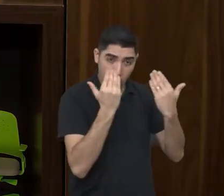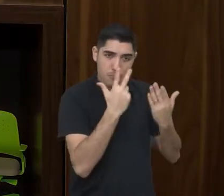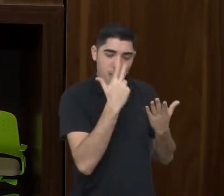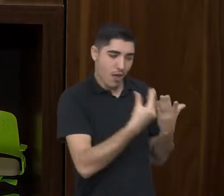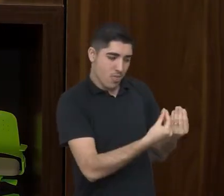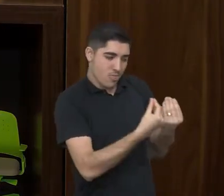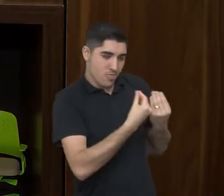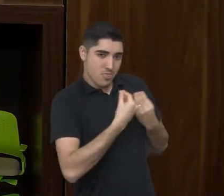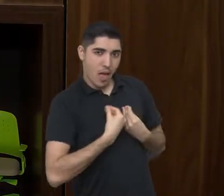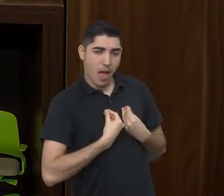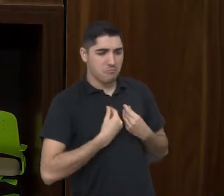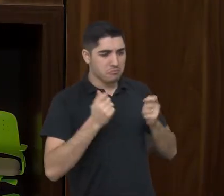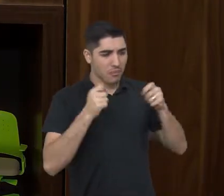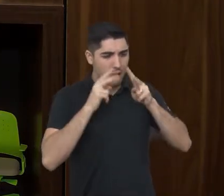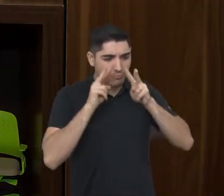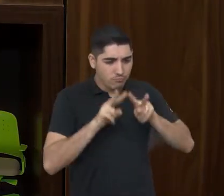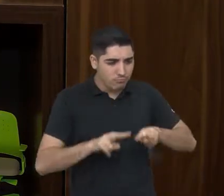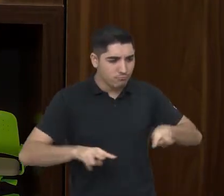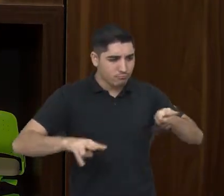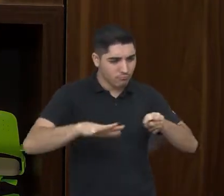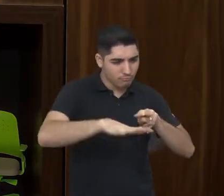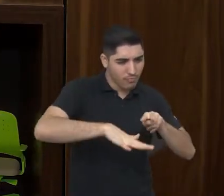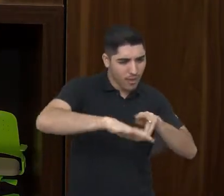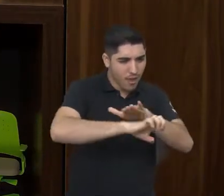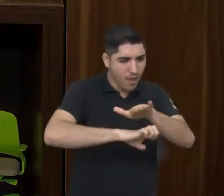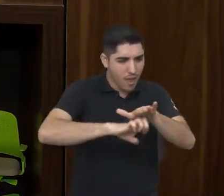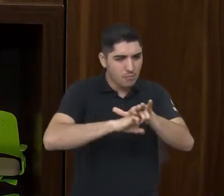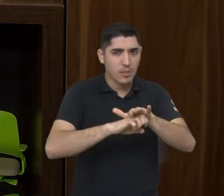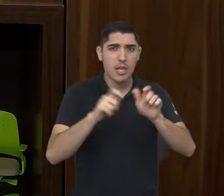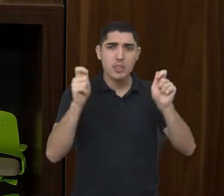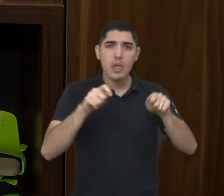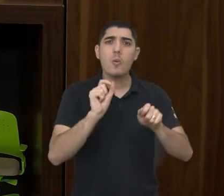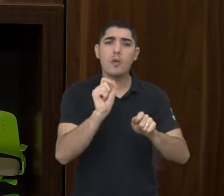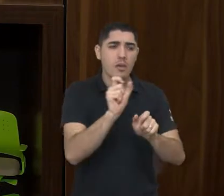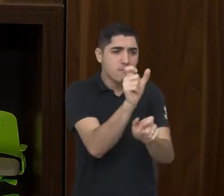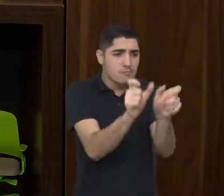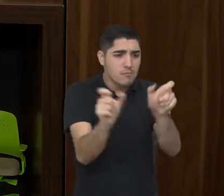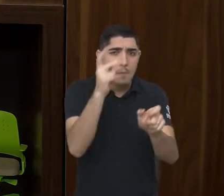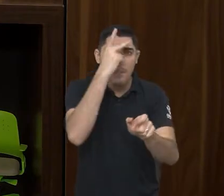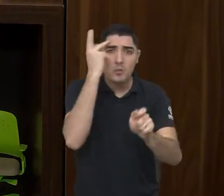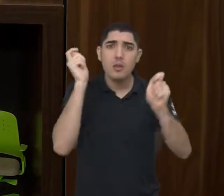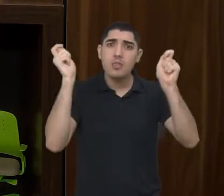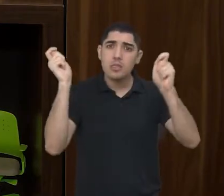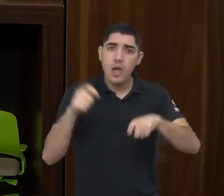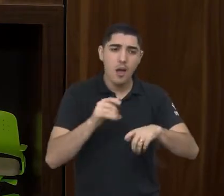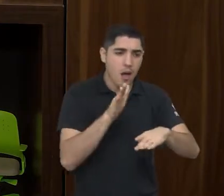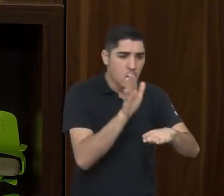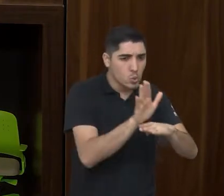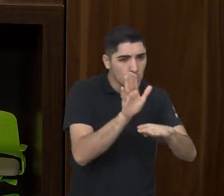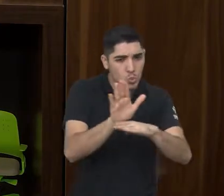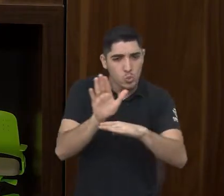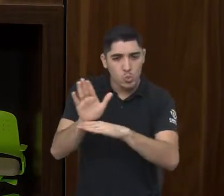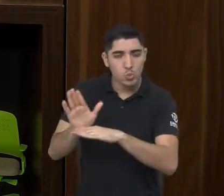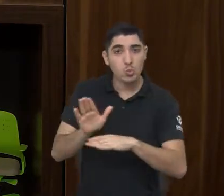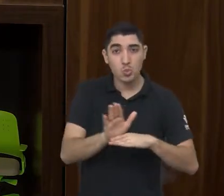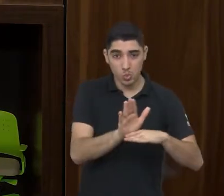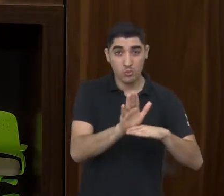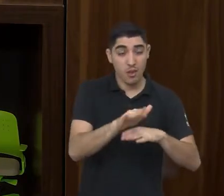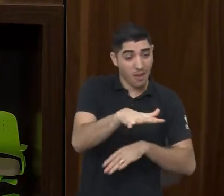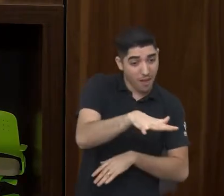de olhar para um negócio através dos números e ver o quanto a gente pode ajudar as pessoas